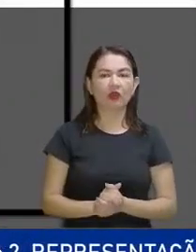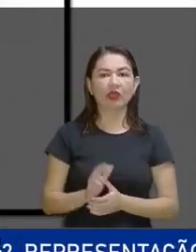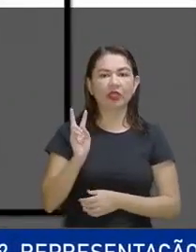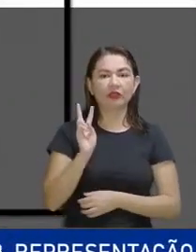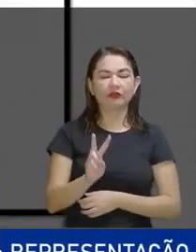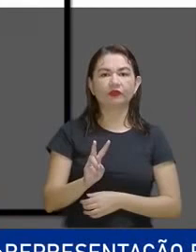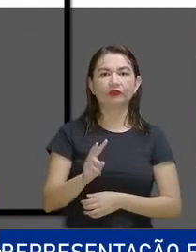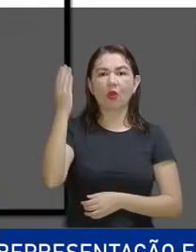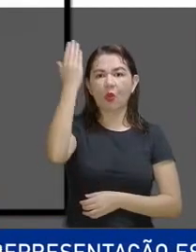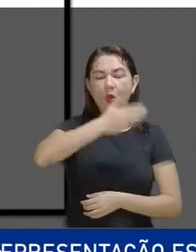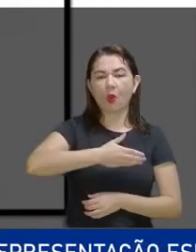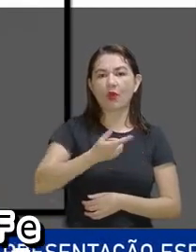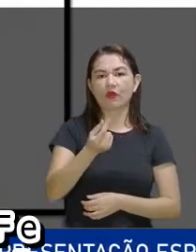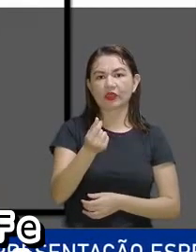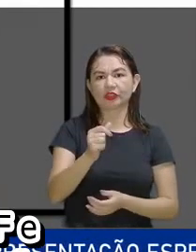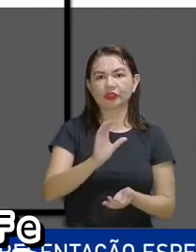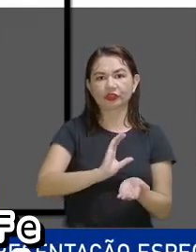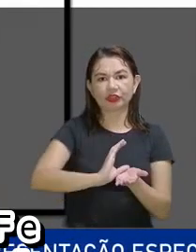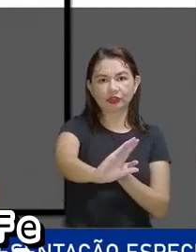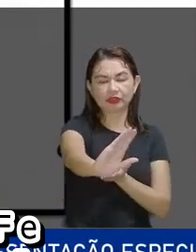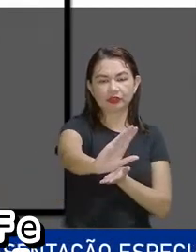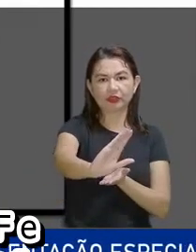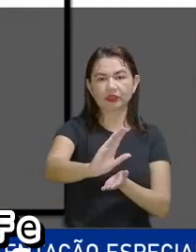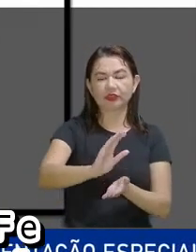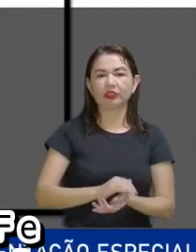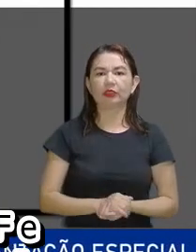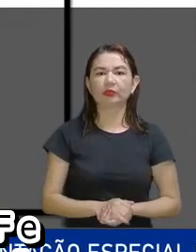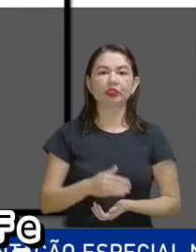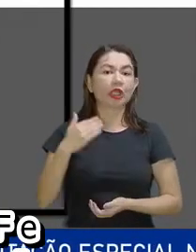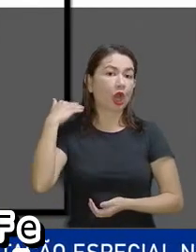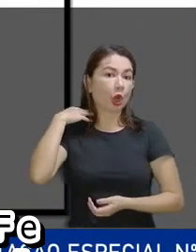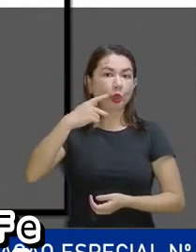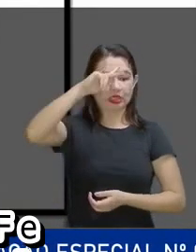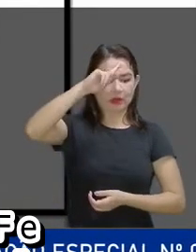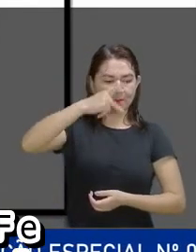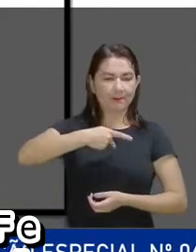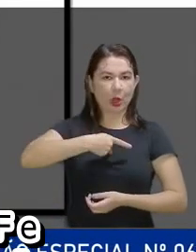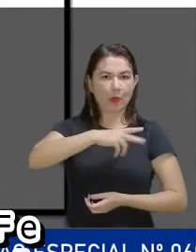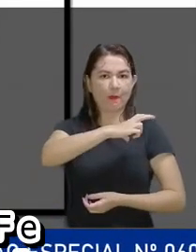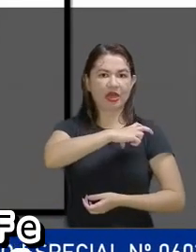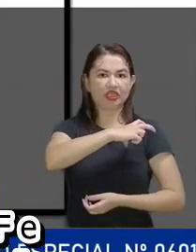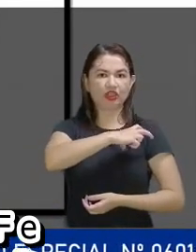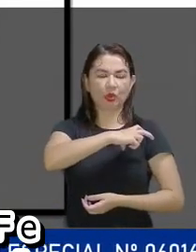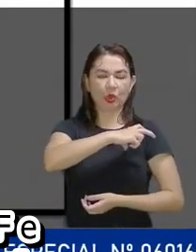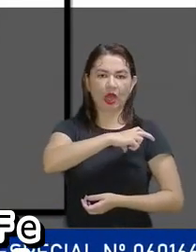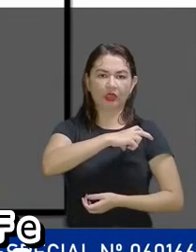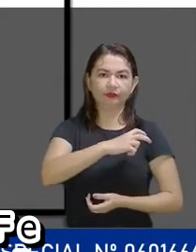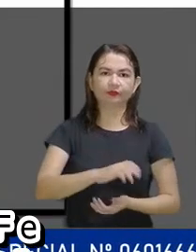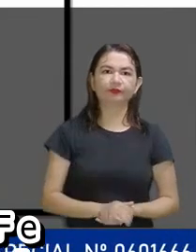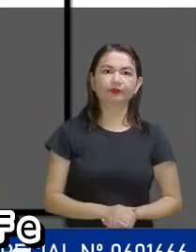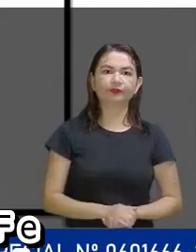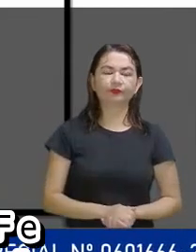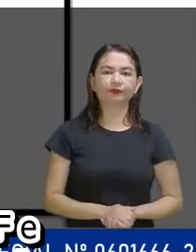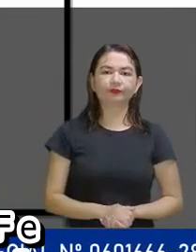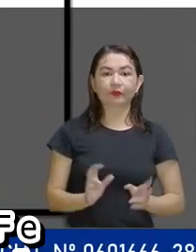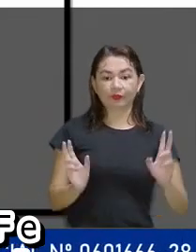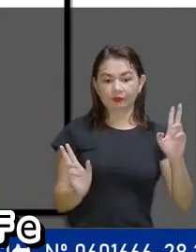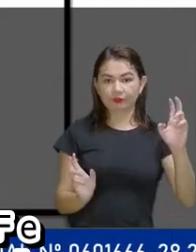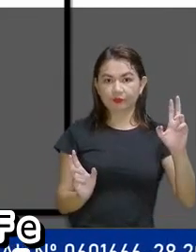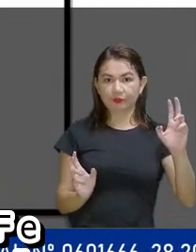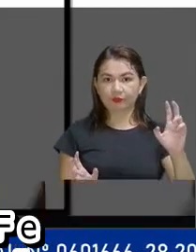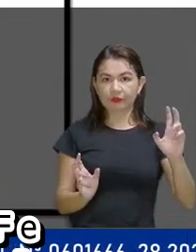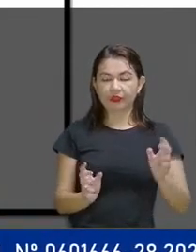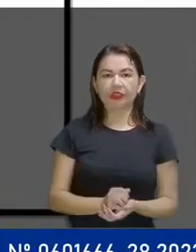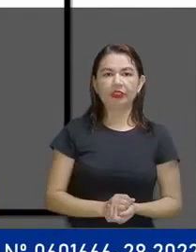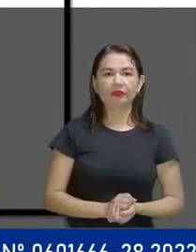o comprovante de transferência oriunda de sua conta pessoal, vinculada a seu CPF, e confirma, abre aspas, te mandei um